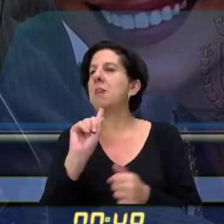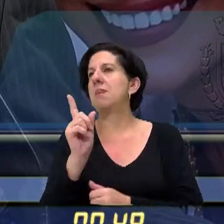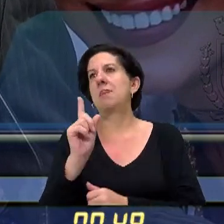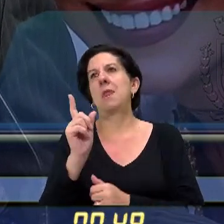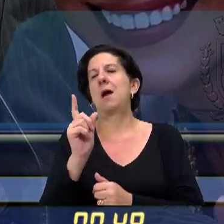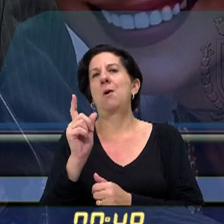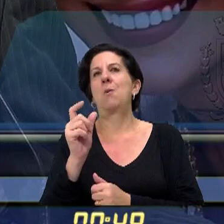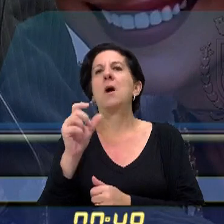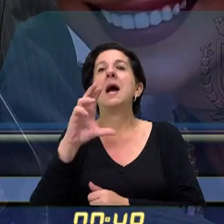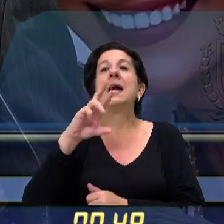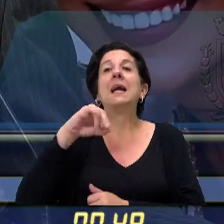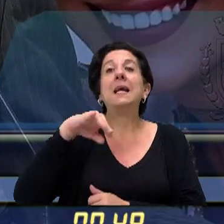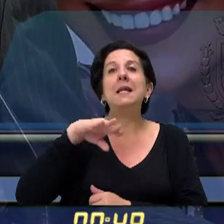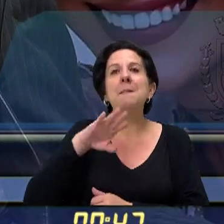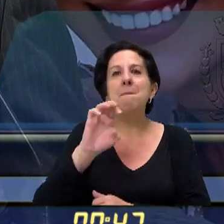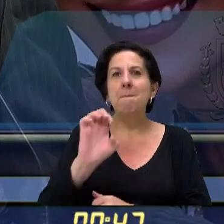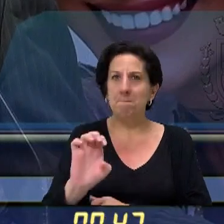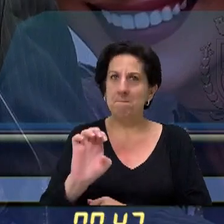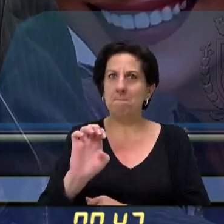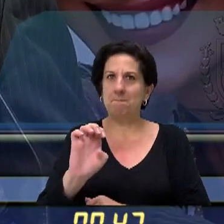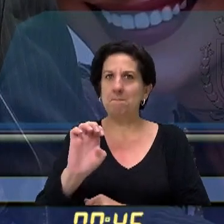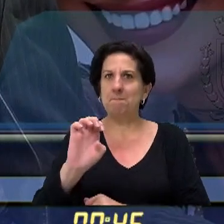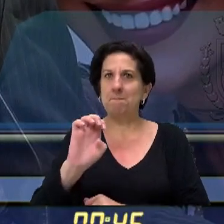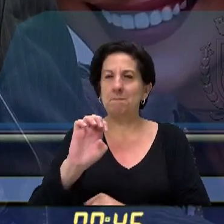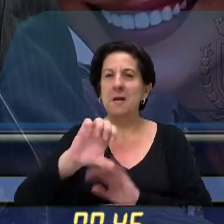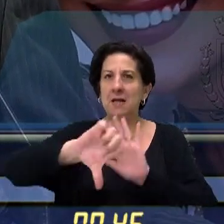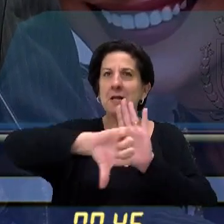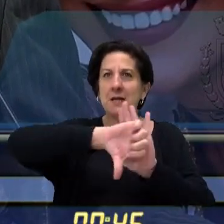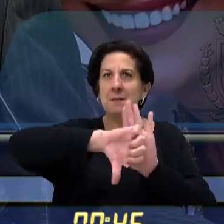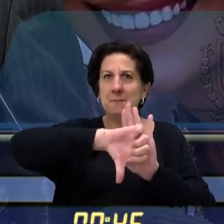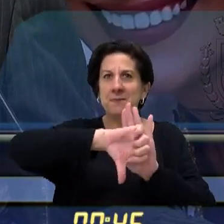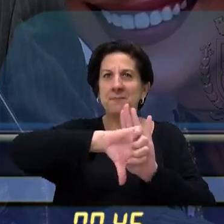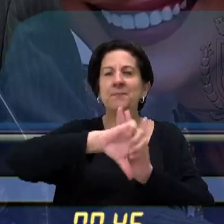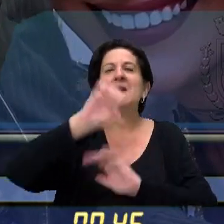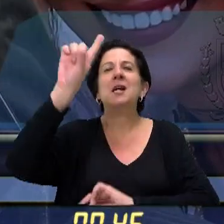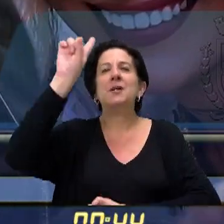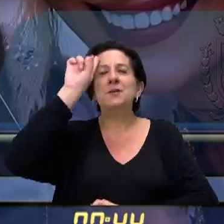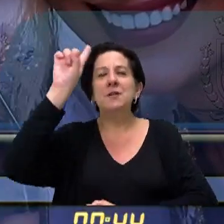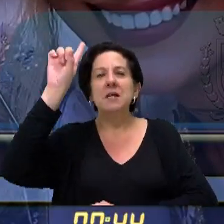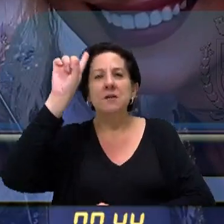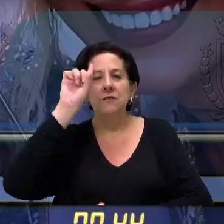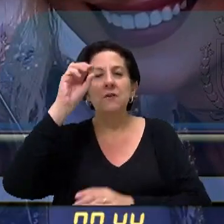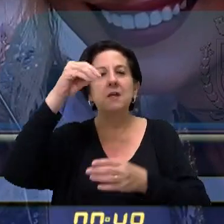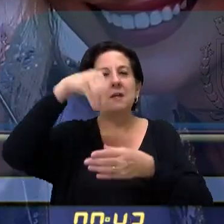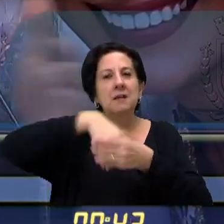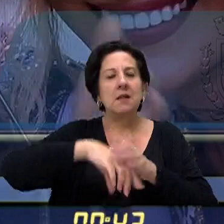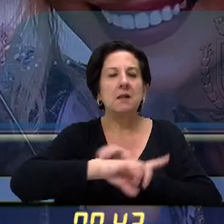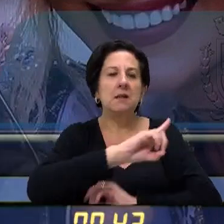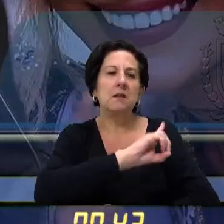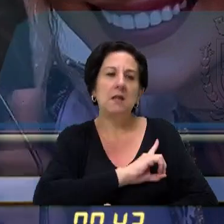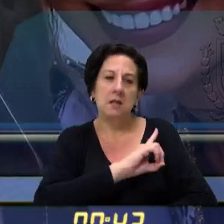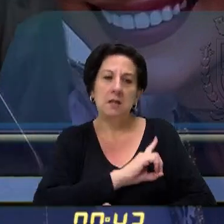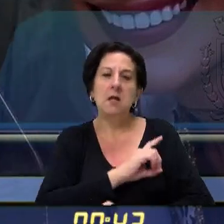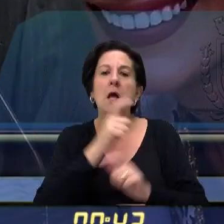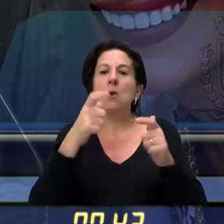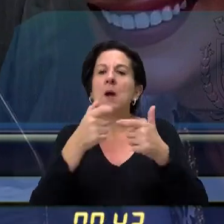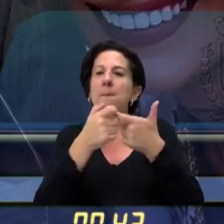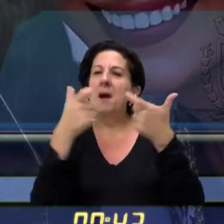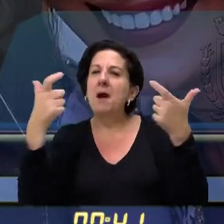criminais. Então, a gente tem esse dia a dia da delegacia, nós temos espaços